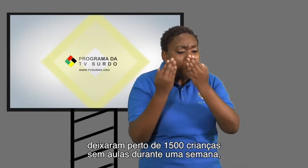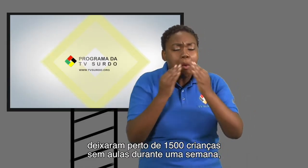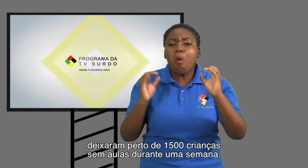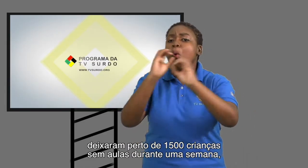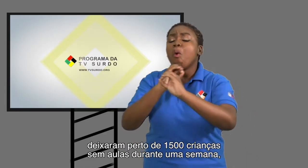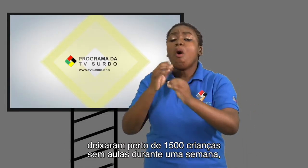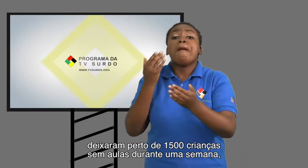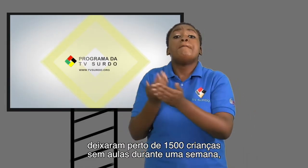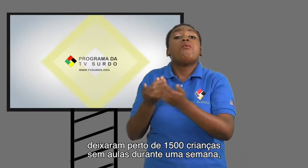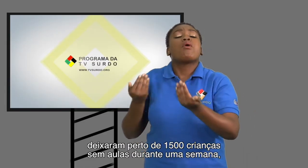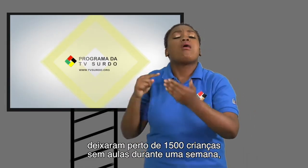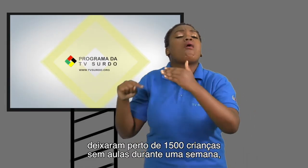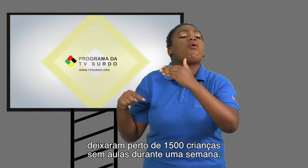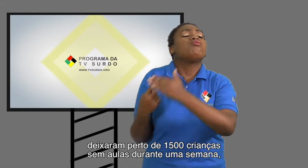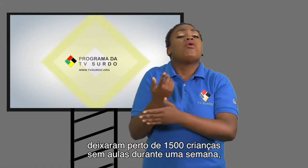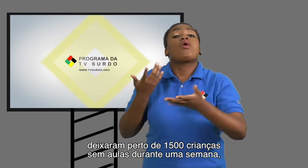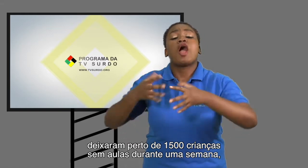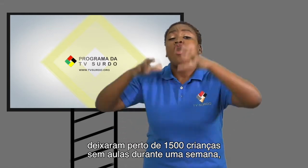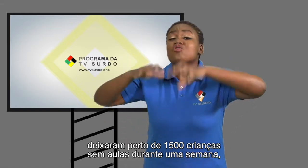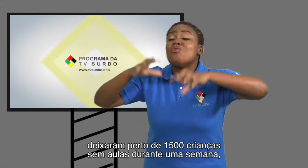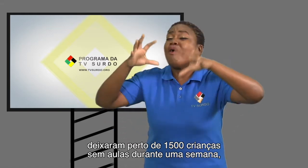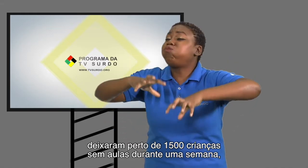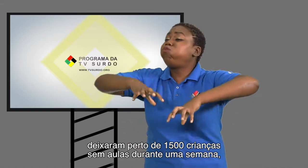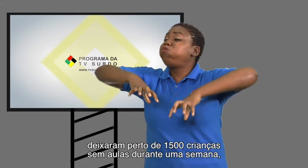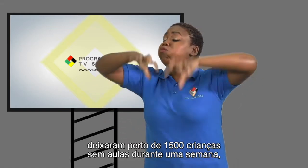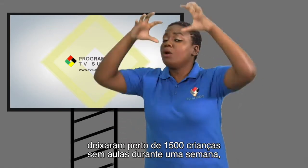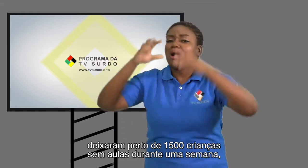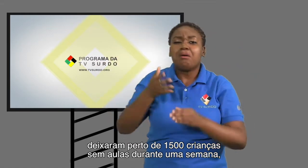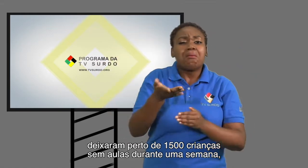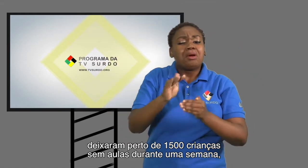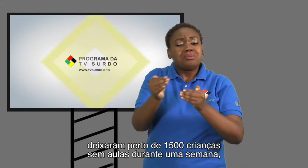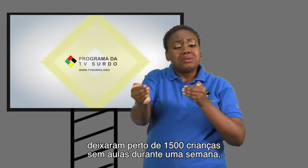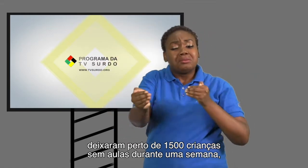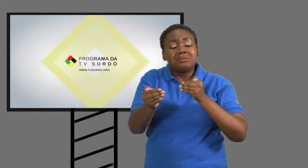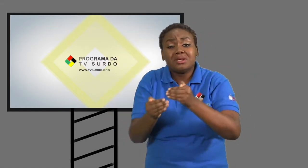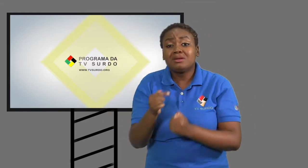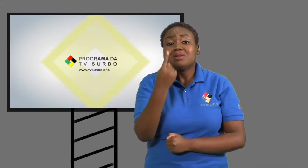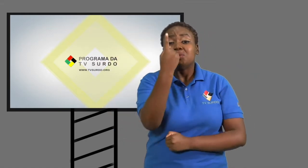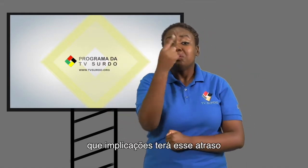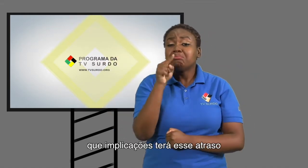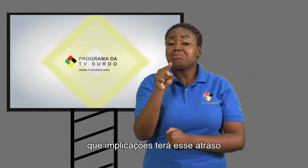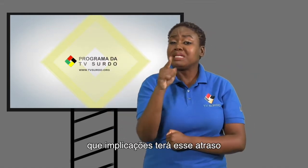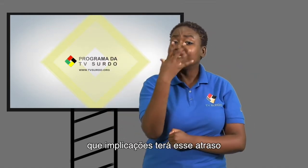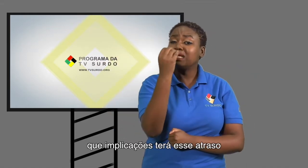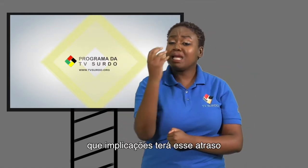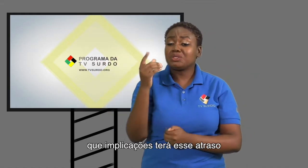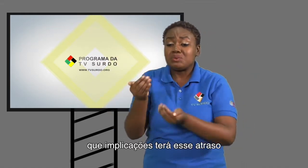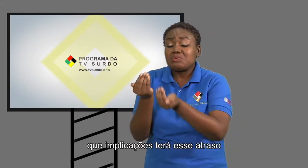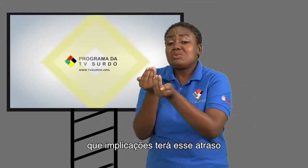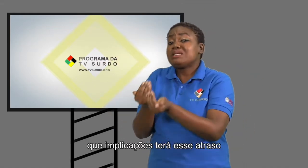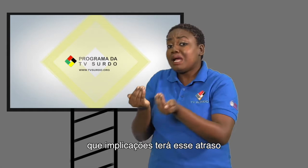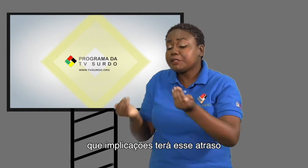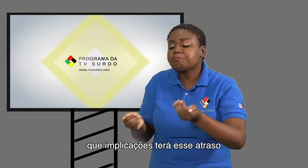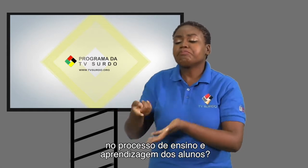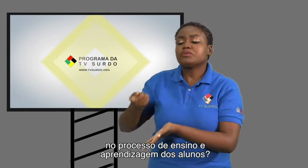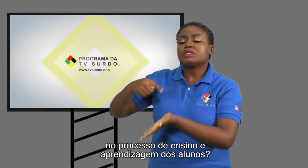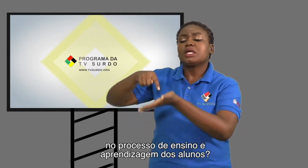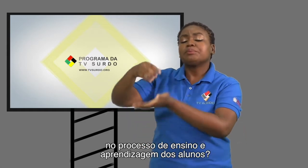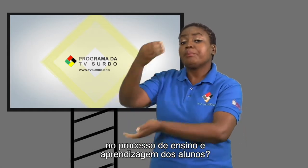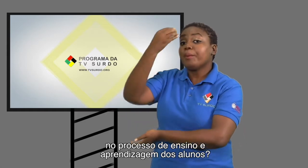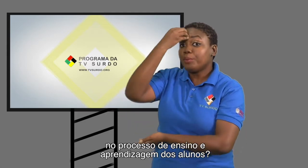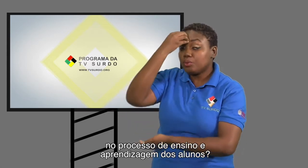deixaram perto de 1.500 crianças sem aulas durante uma semana. Que implicações terá esse atraso no